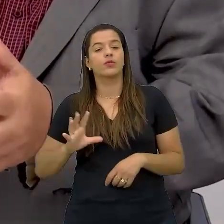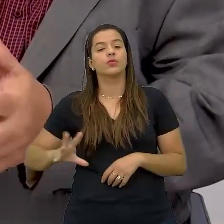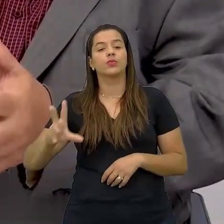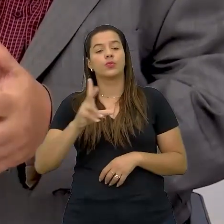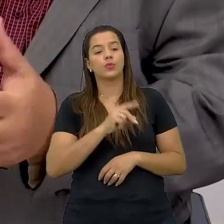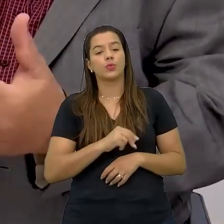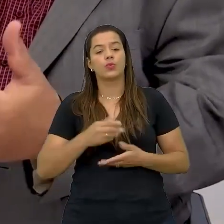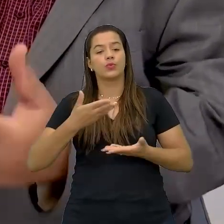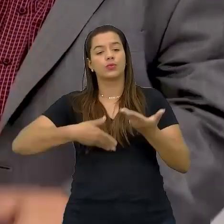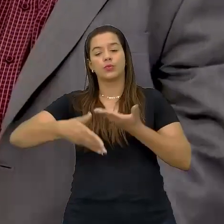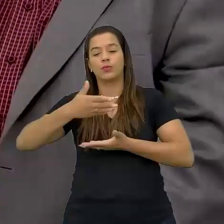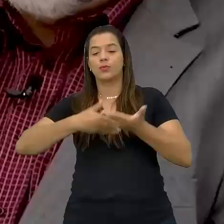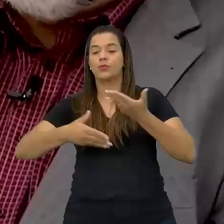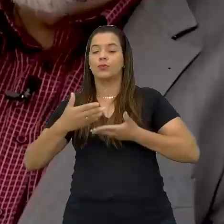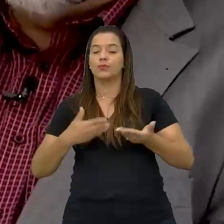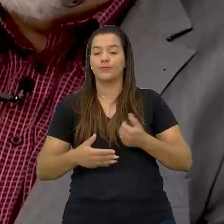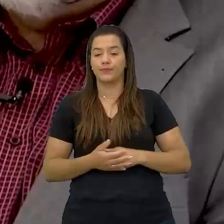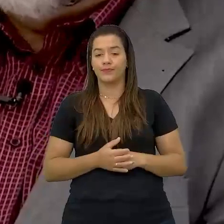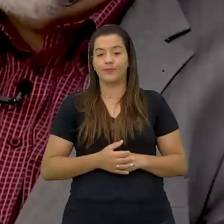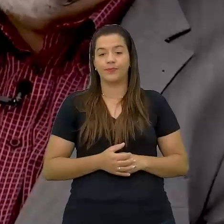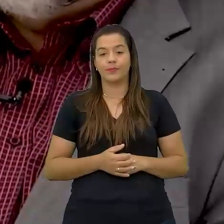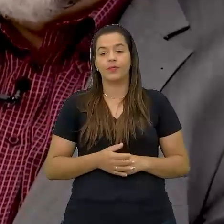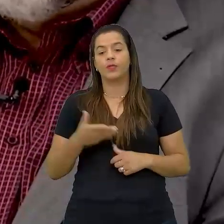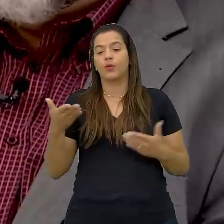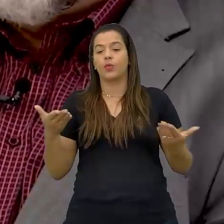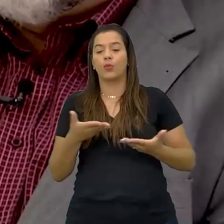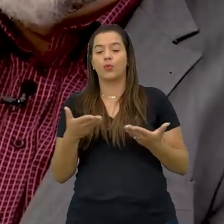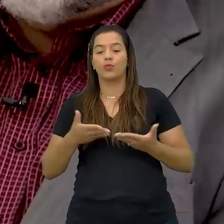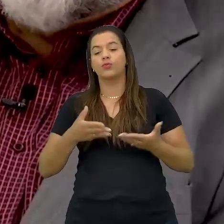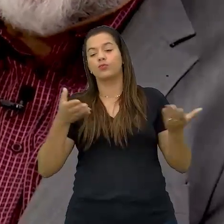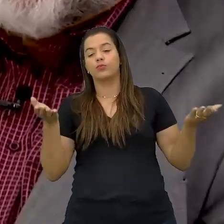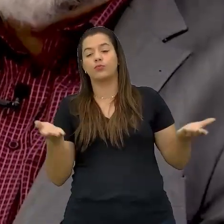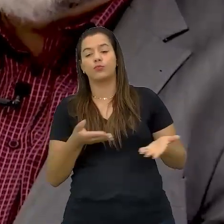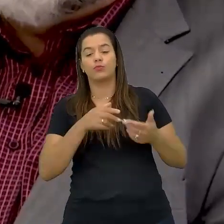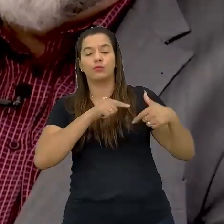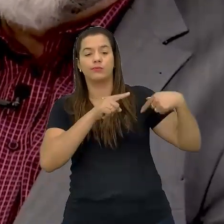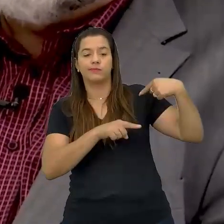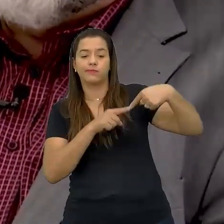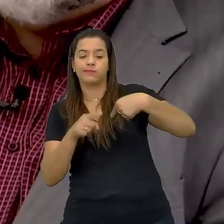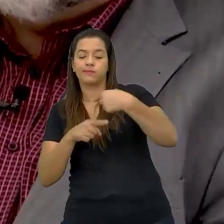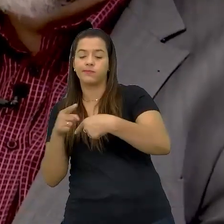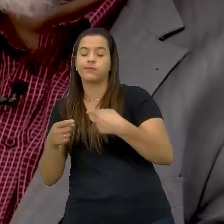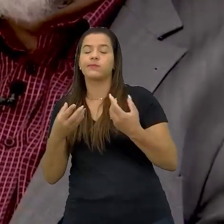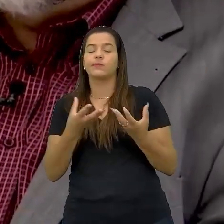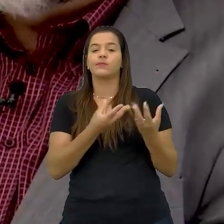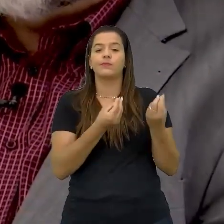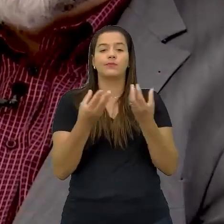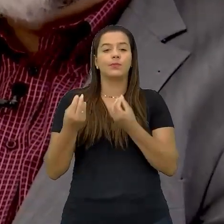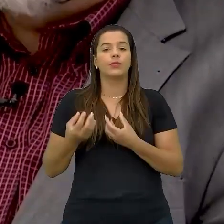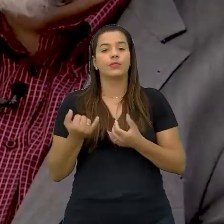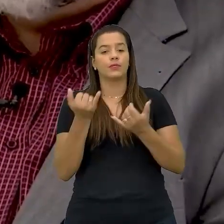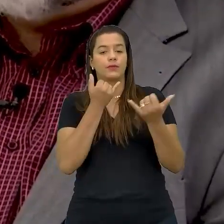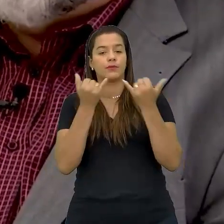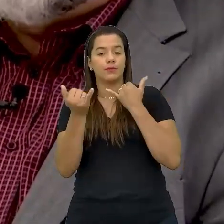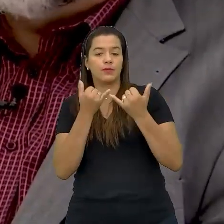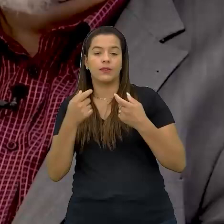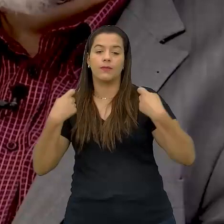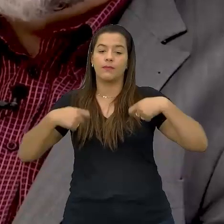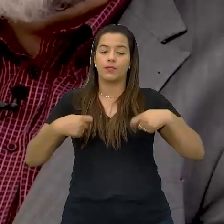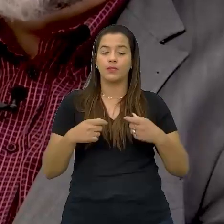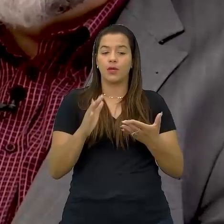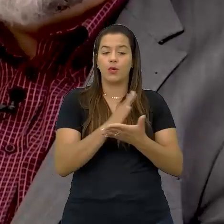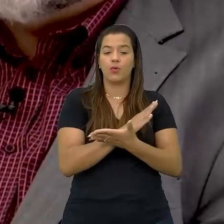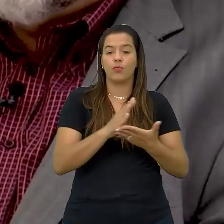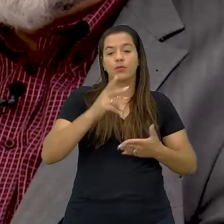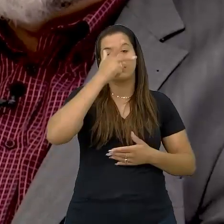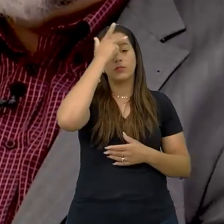tipo de circunstância. Nisso, a era da curadoria é aquela em que nós temos tantas informações que é necessário que algumas pessoas,